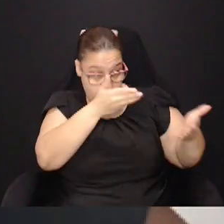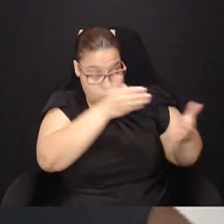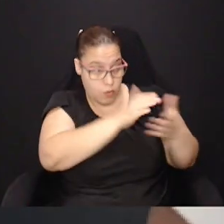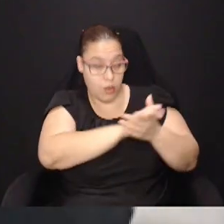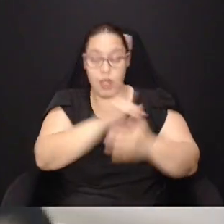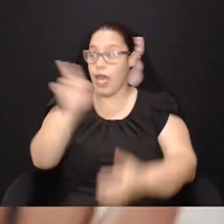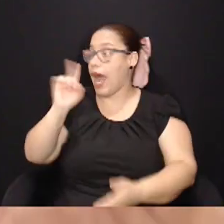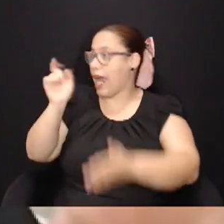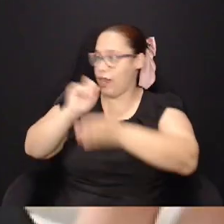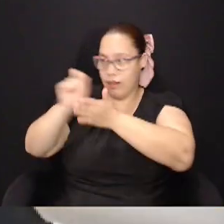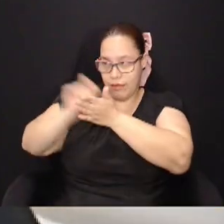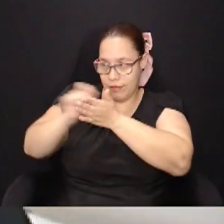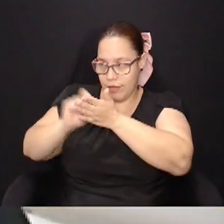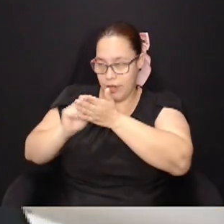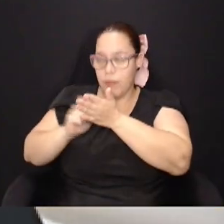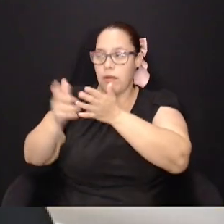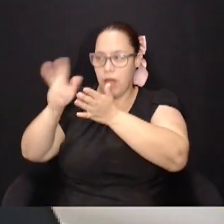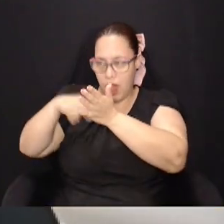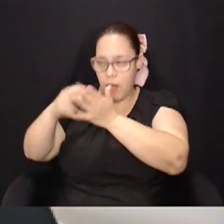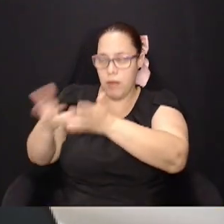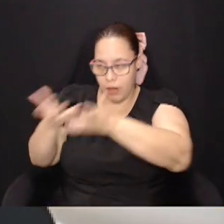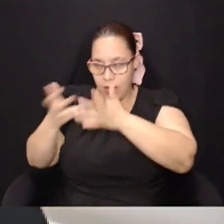li, mas eu pretendo.